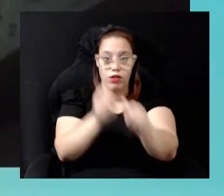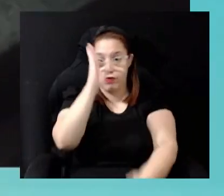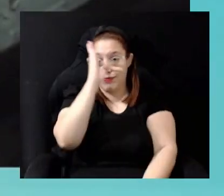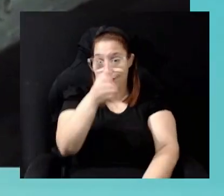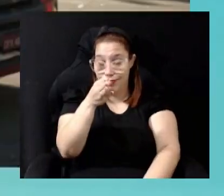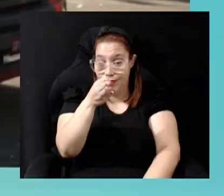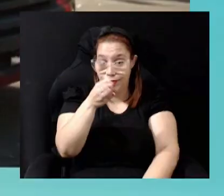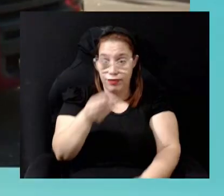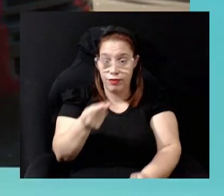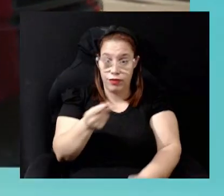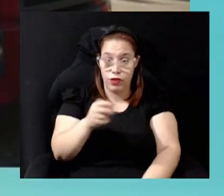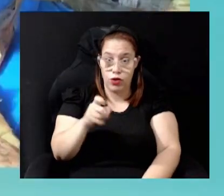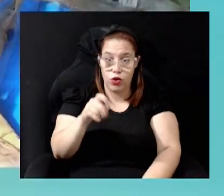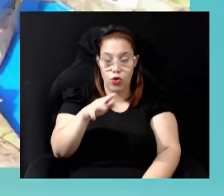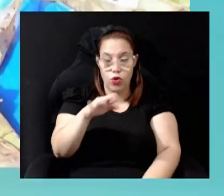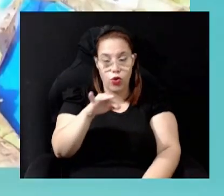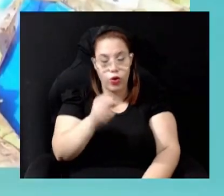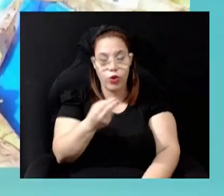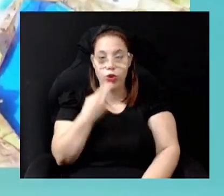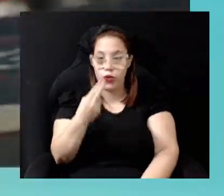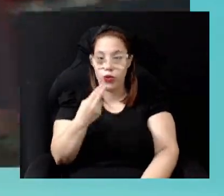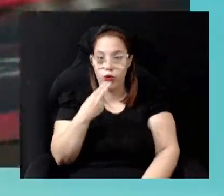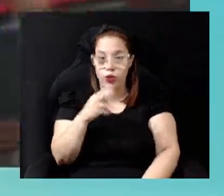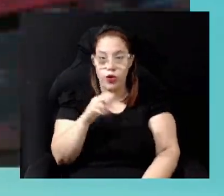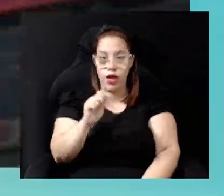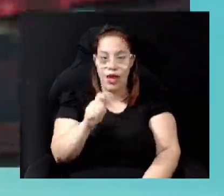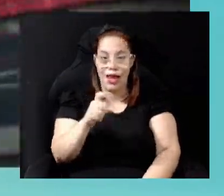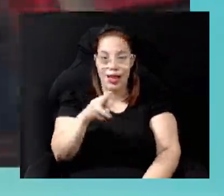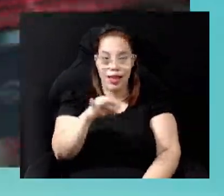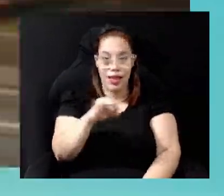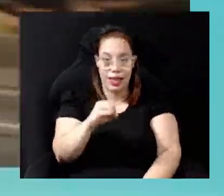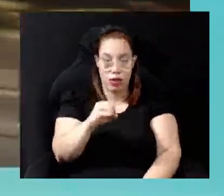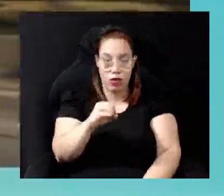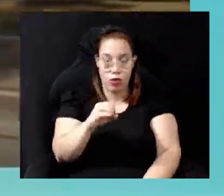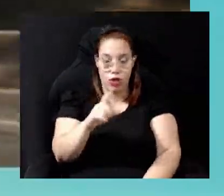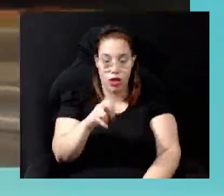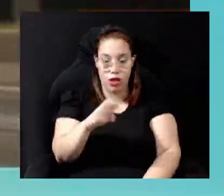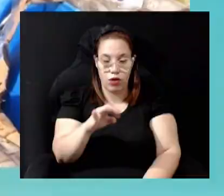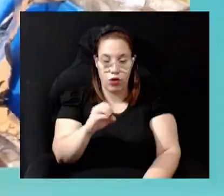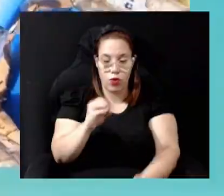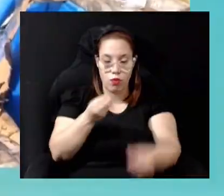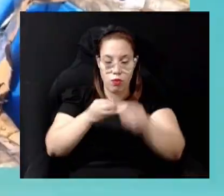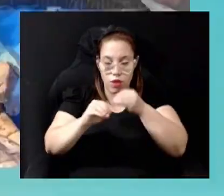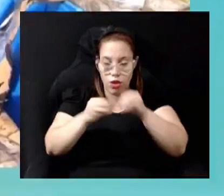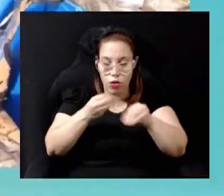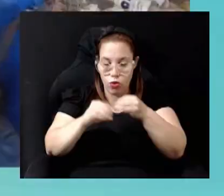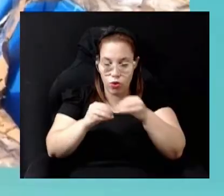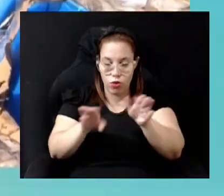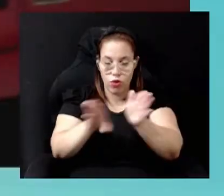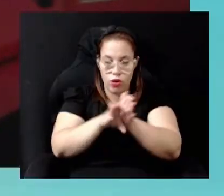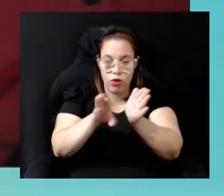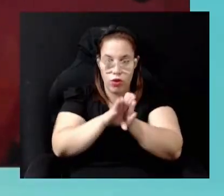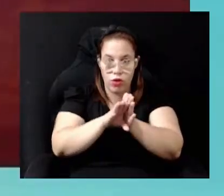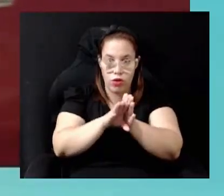filtros de cigarro é o acetato de celulose, um microplástico que chegou a quase todos os cantos do